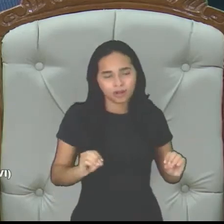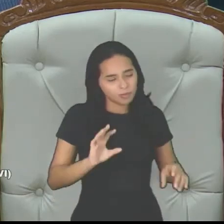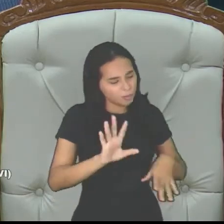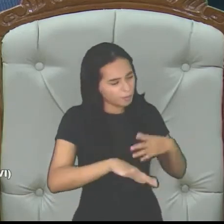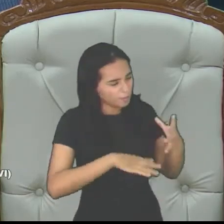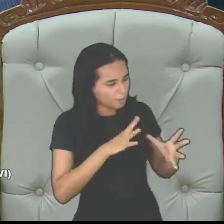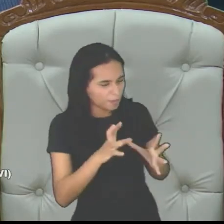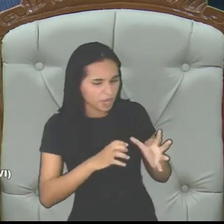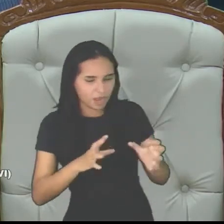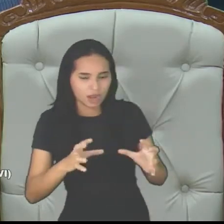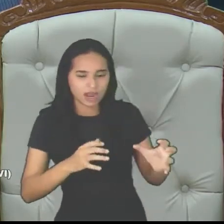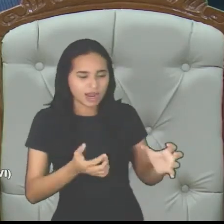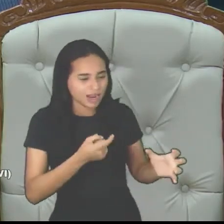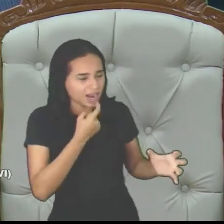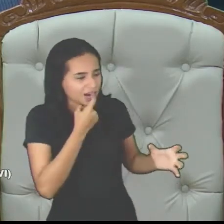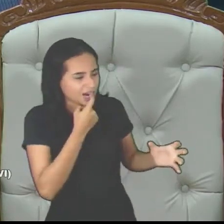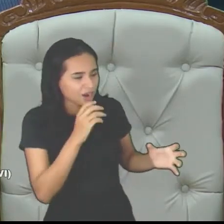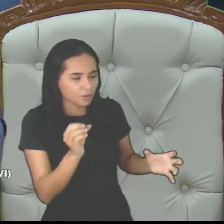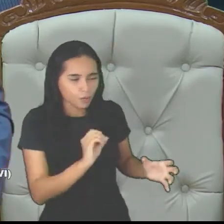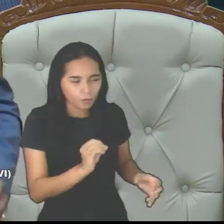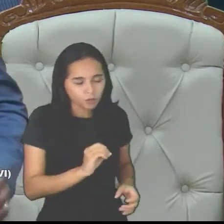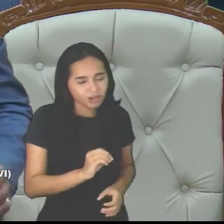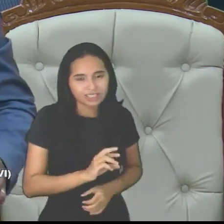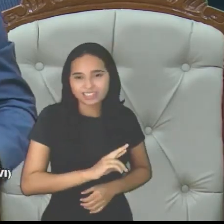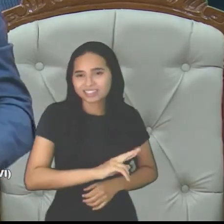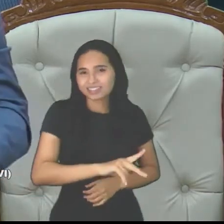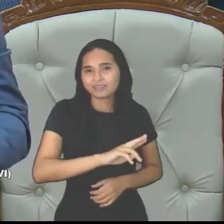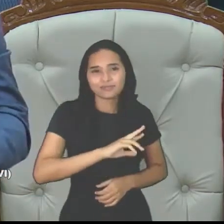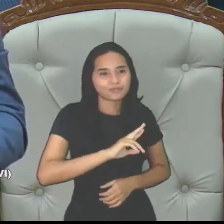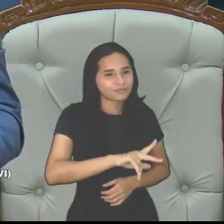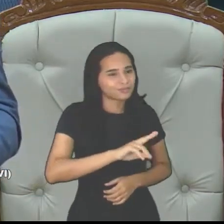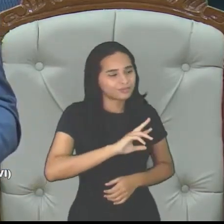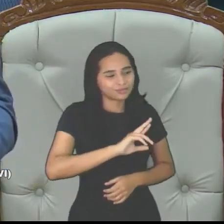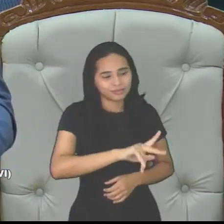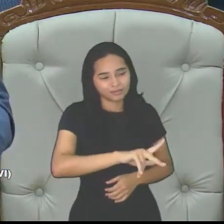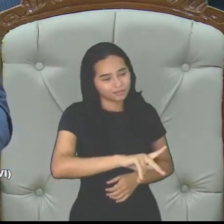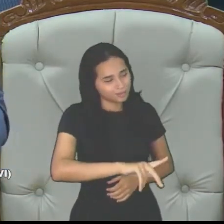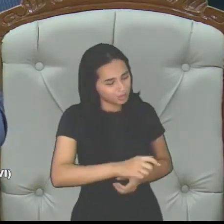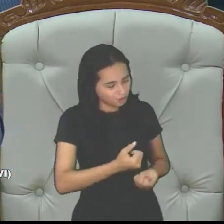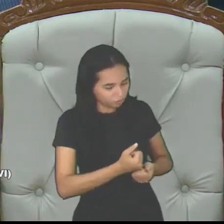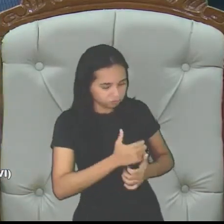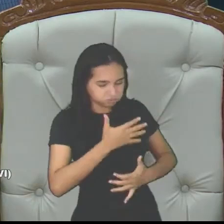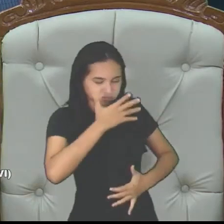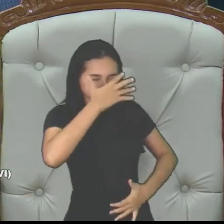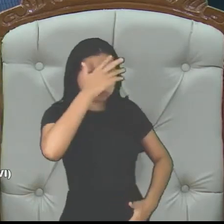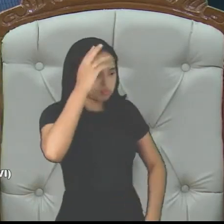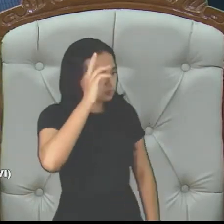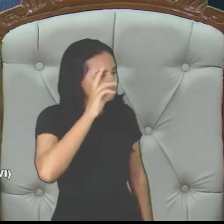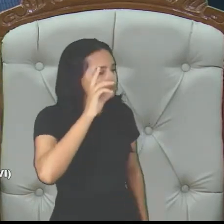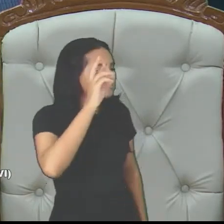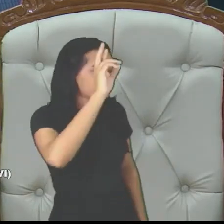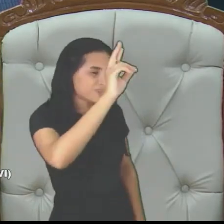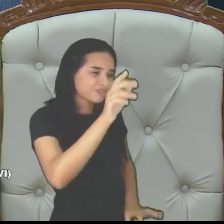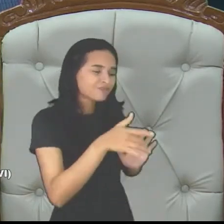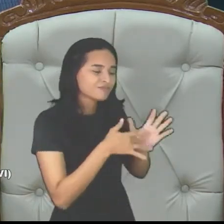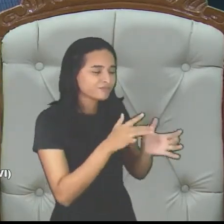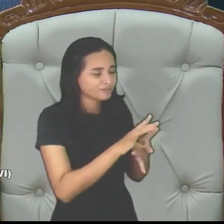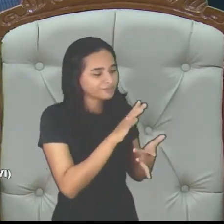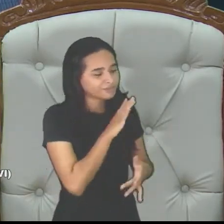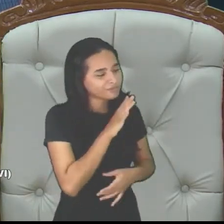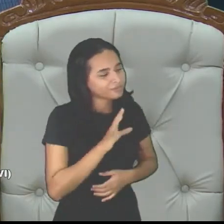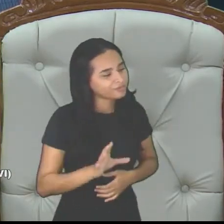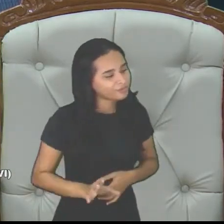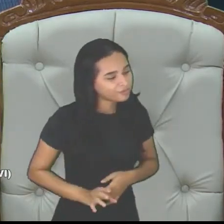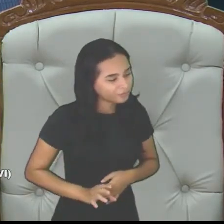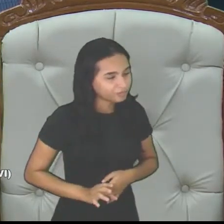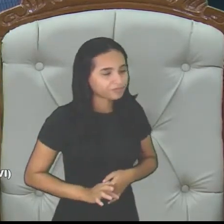e inveja. Ao contrário, revistam-se do Senhor Jesus Cristo e